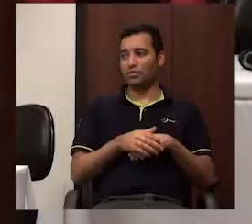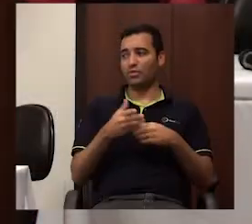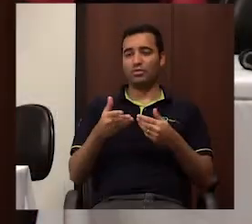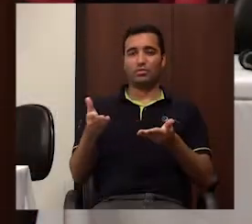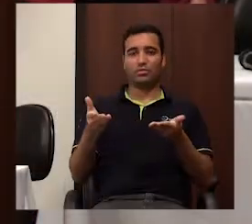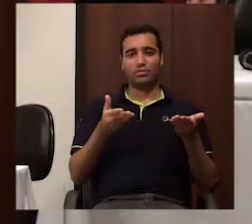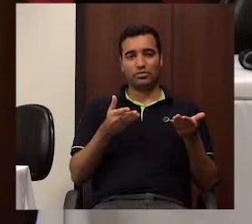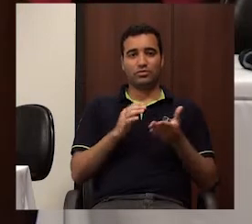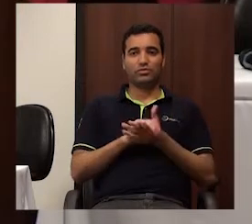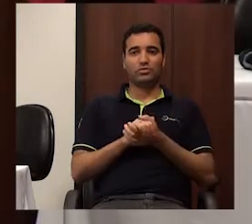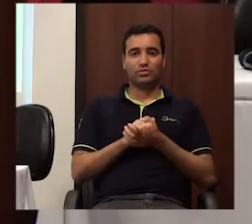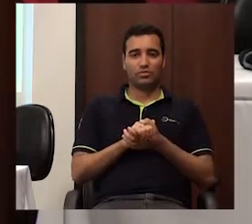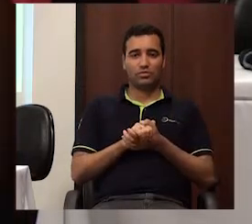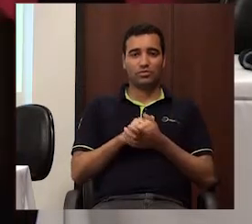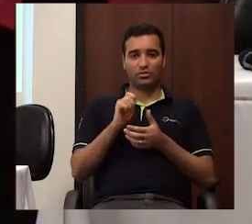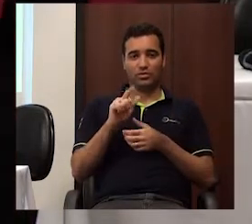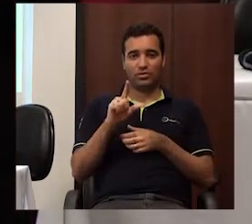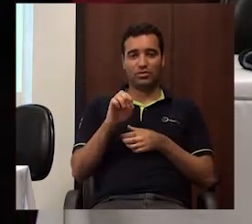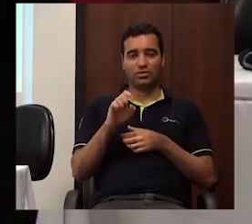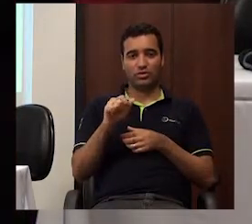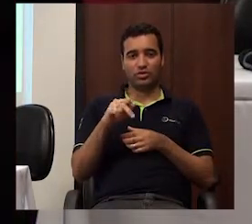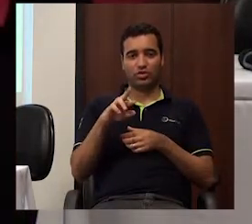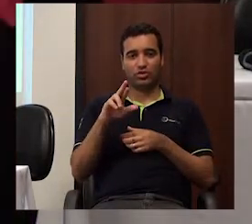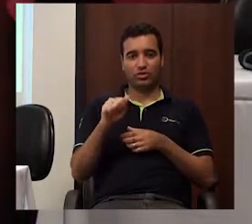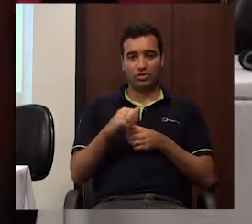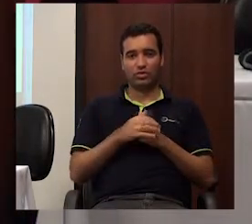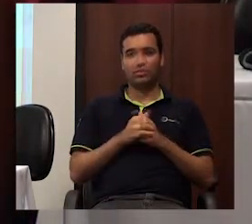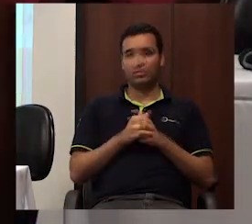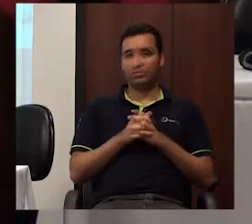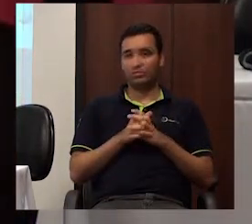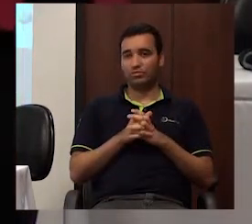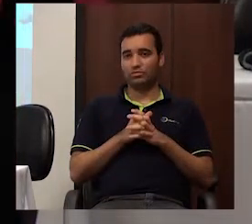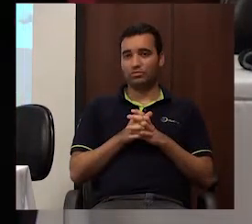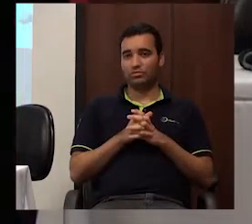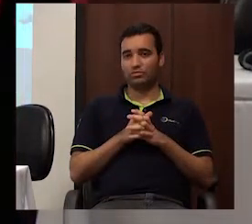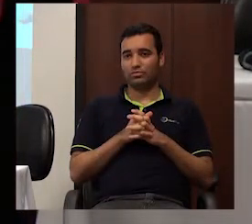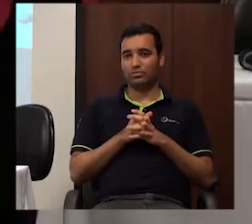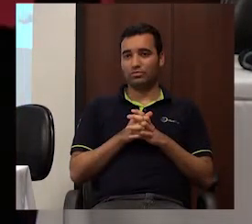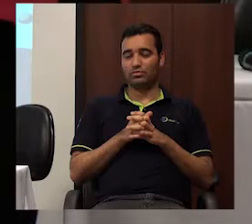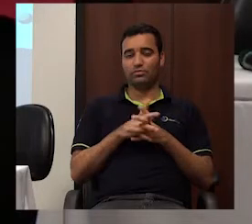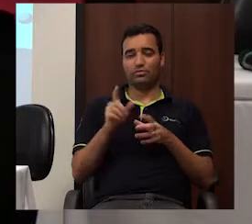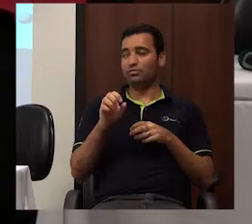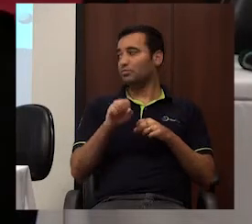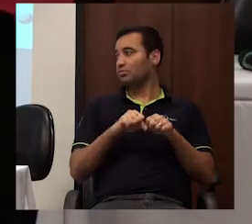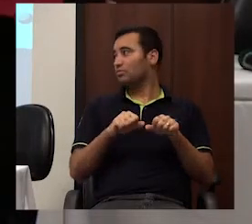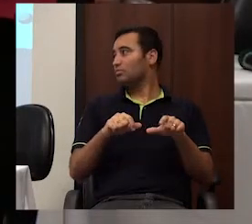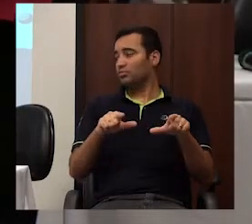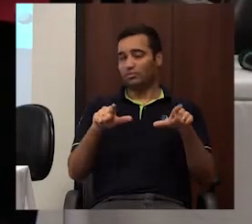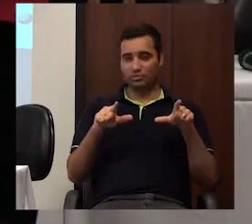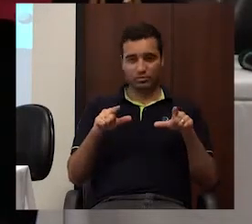chama a doutora Alexandra Fux de Araújo, que possui graduação em